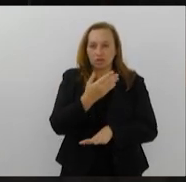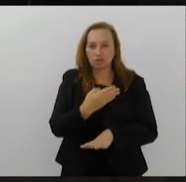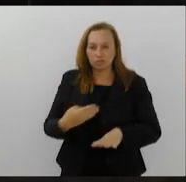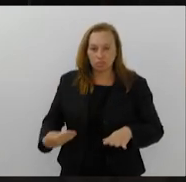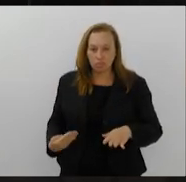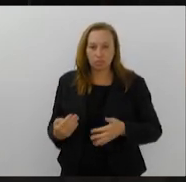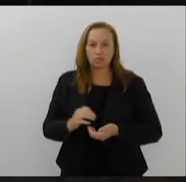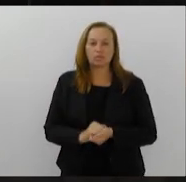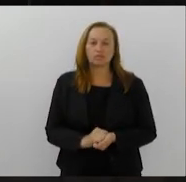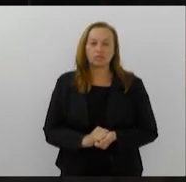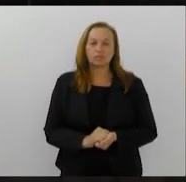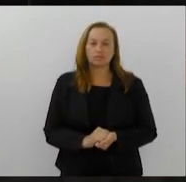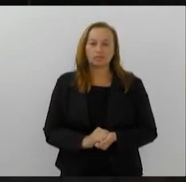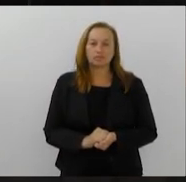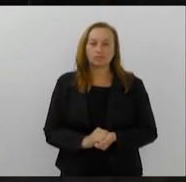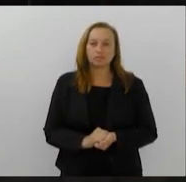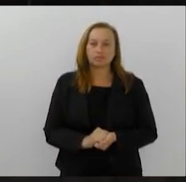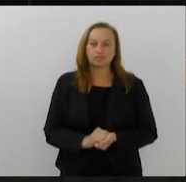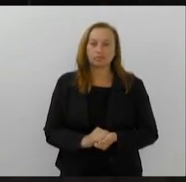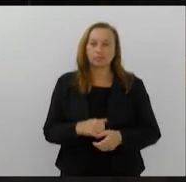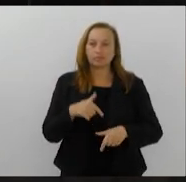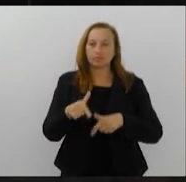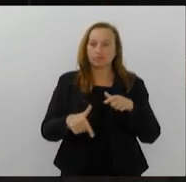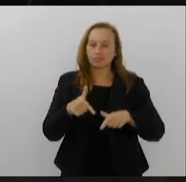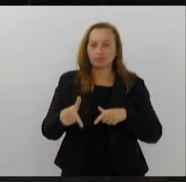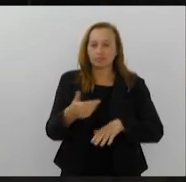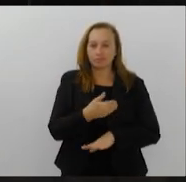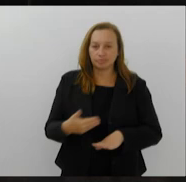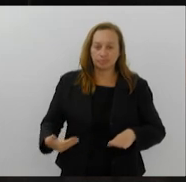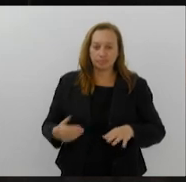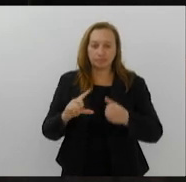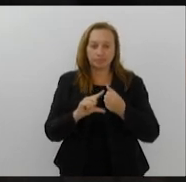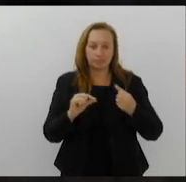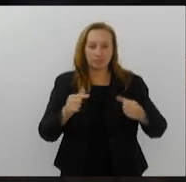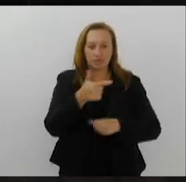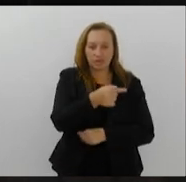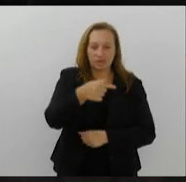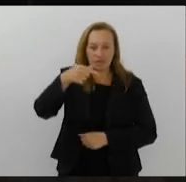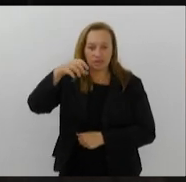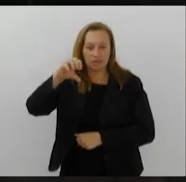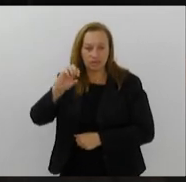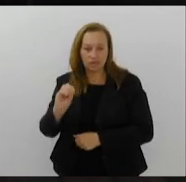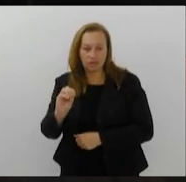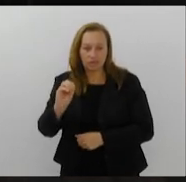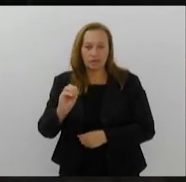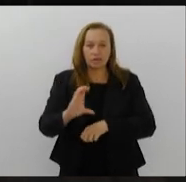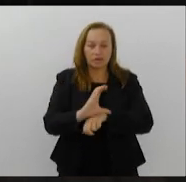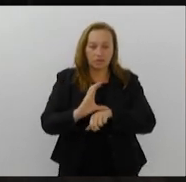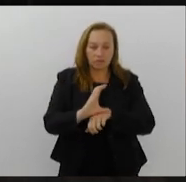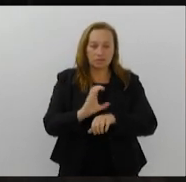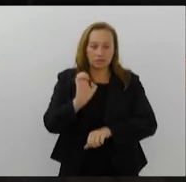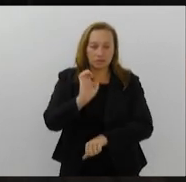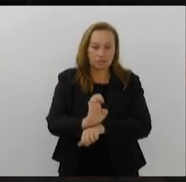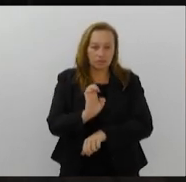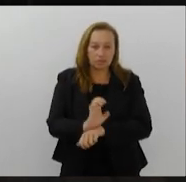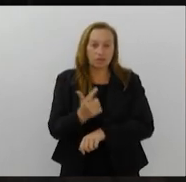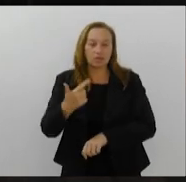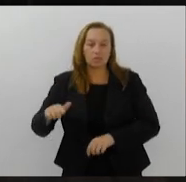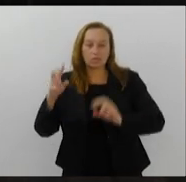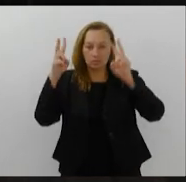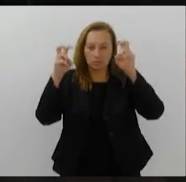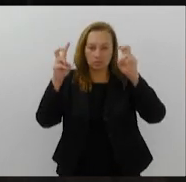da prestação de serviços públicos previstos no artigo 70 da Constituição Estadual e da